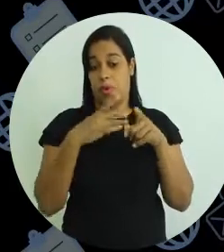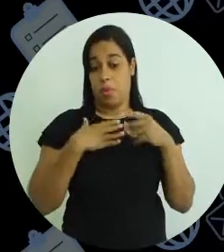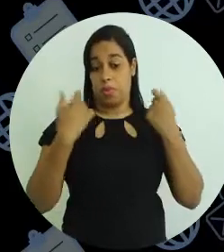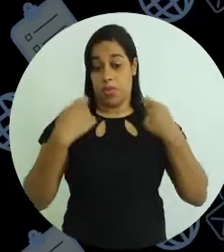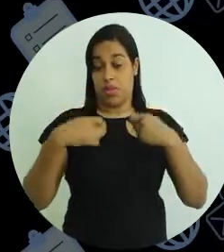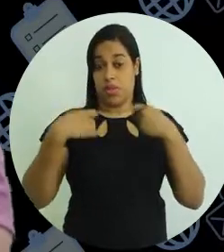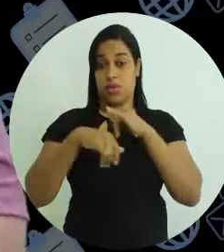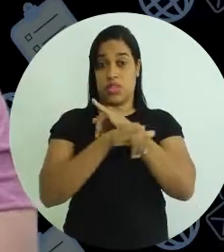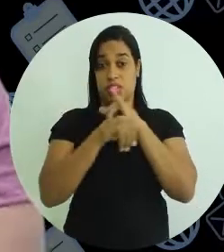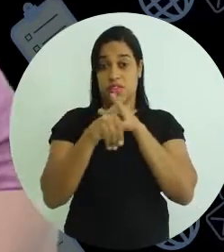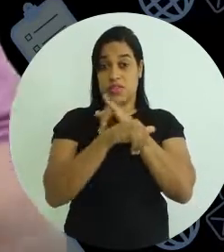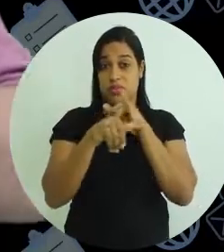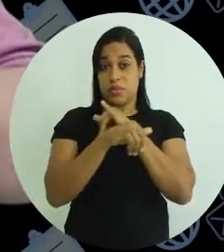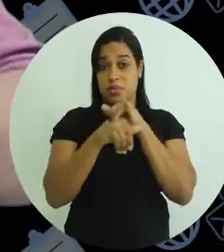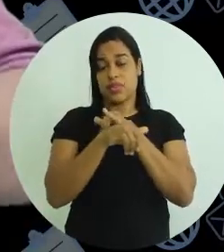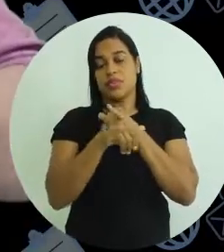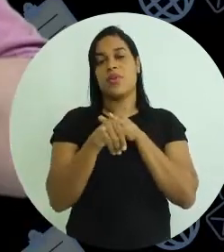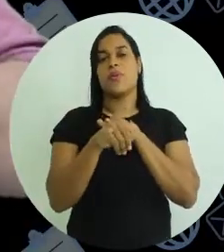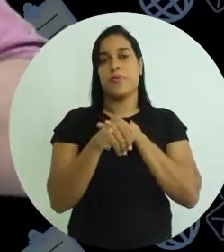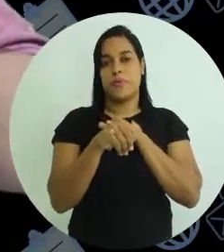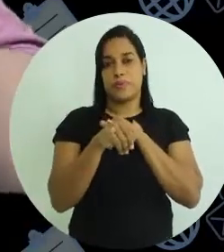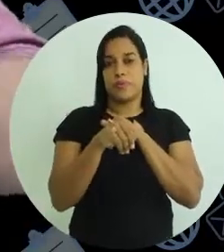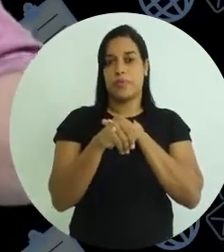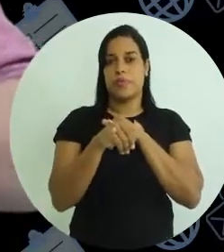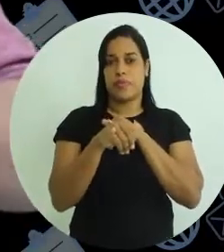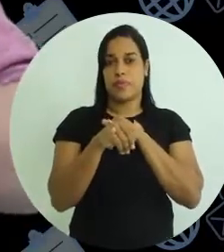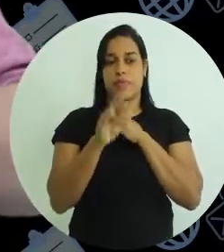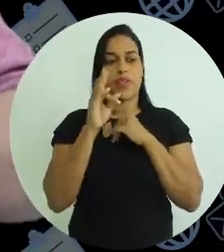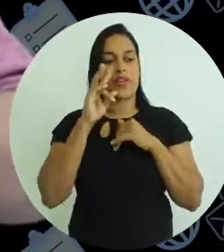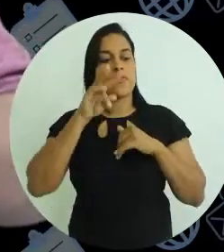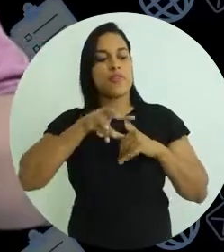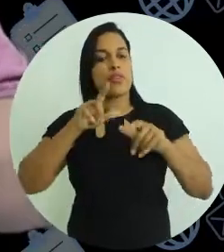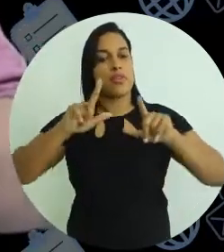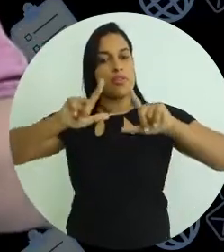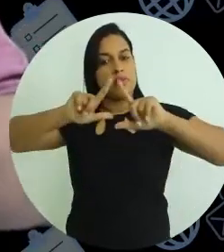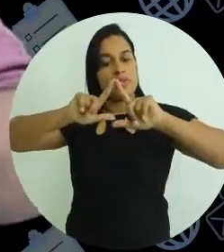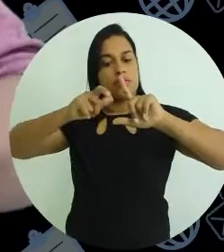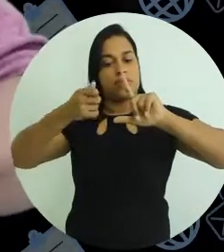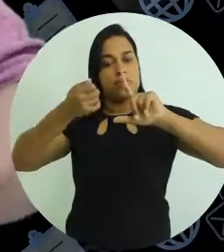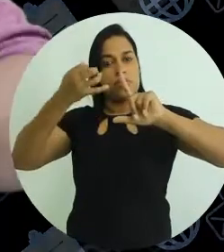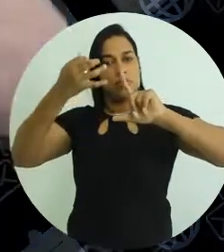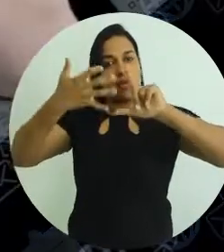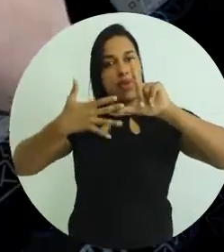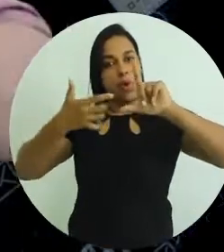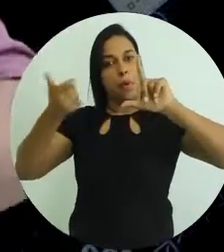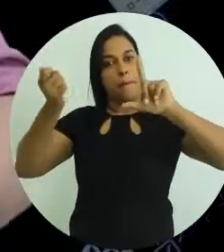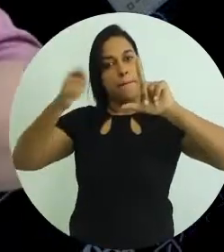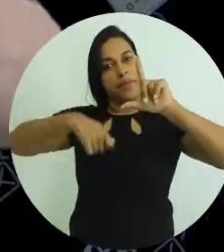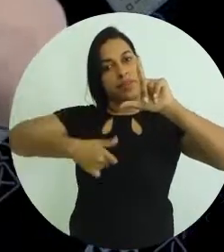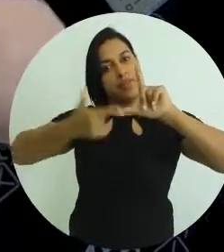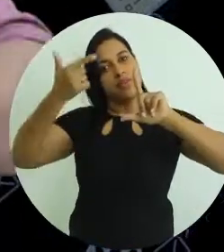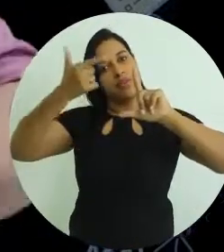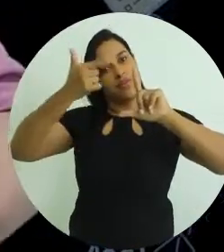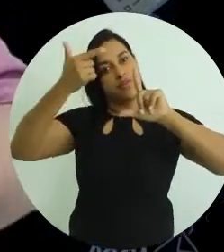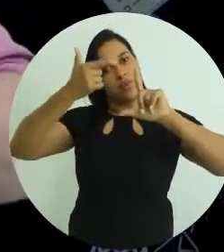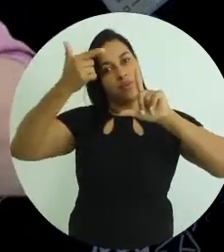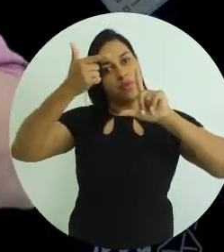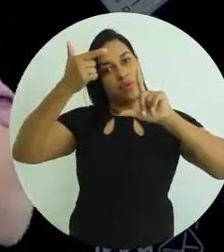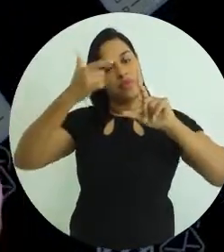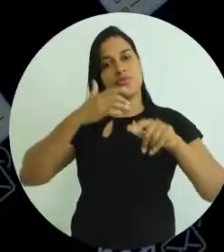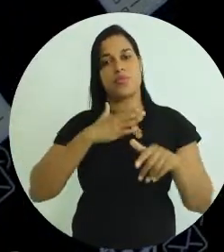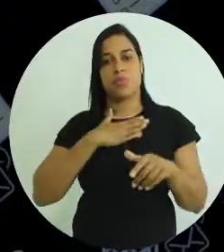de informação para subsidiar. Vamos lembrar daquela piramidezinha que está lá na competência 2, a parte de cima da